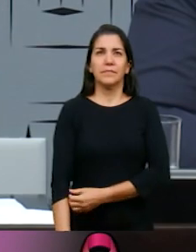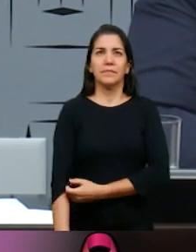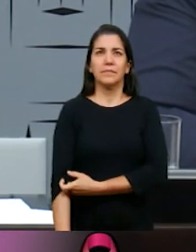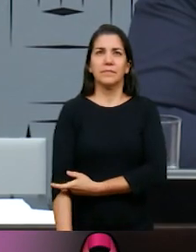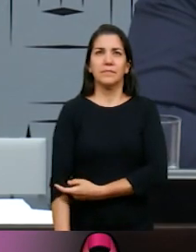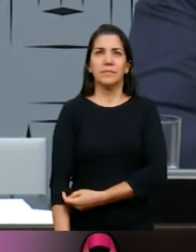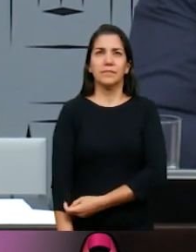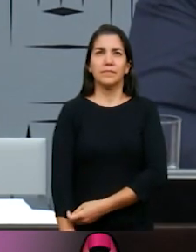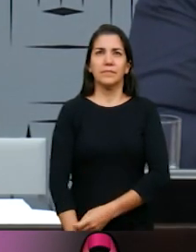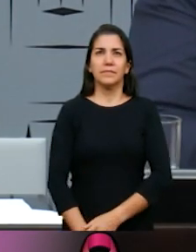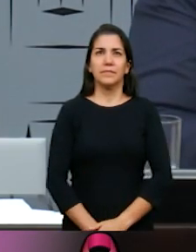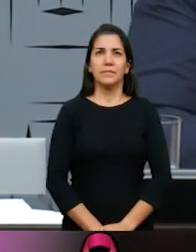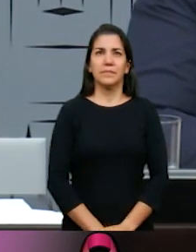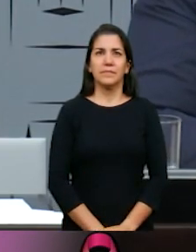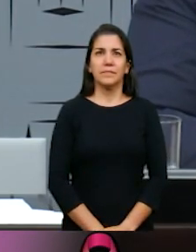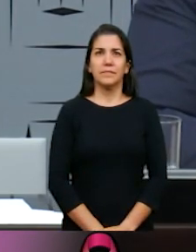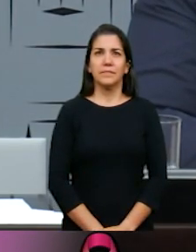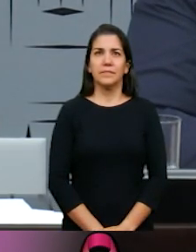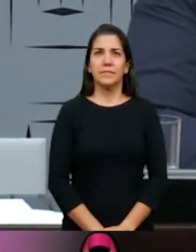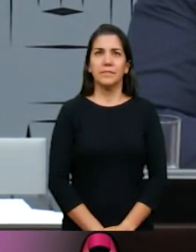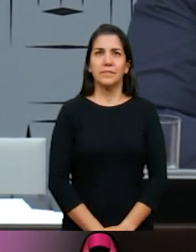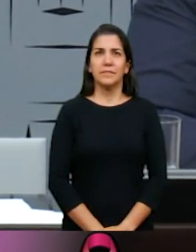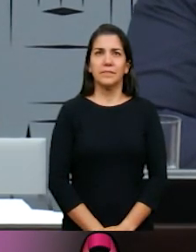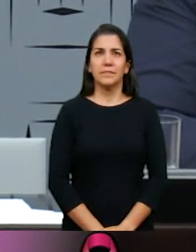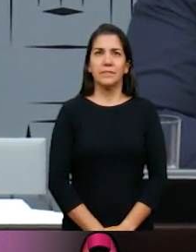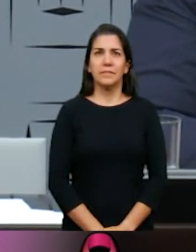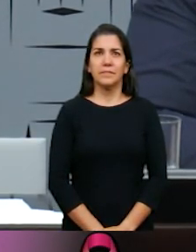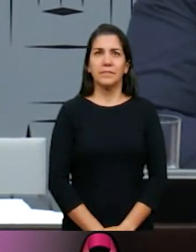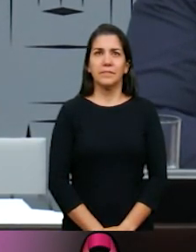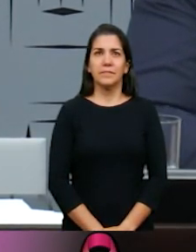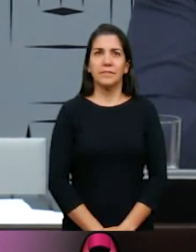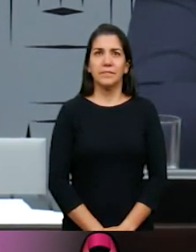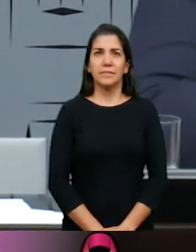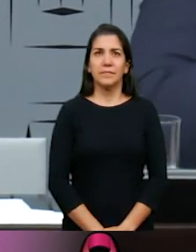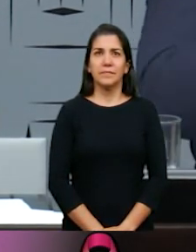Já tinha. Não dá mais. Foi desfavorável. É.